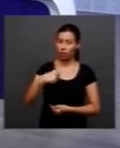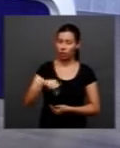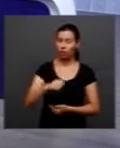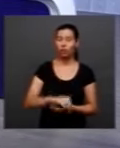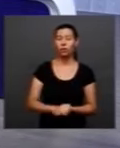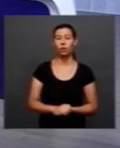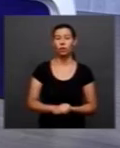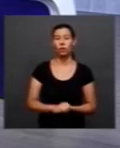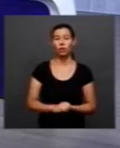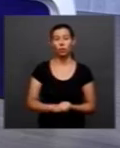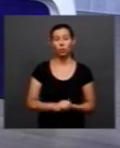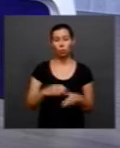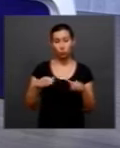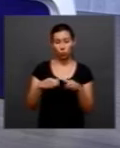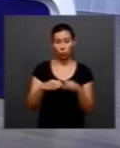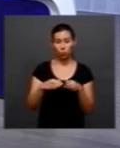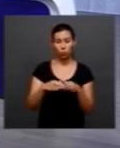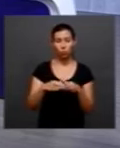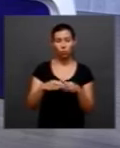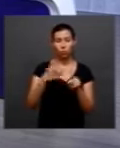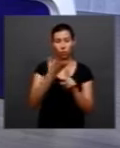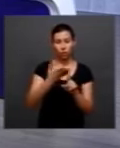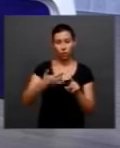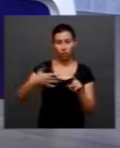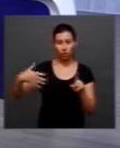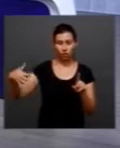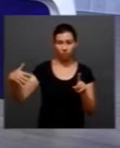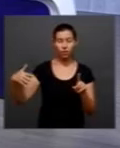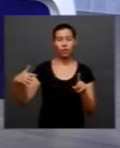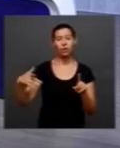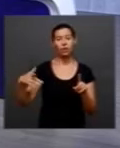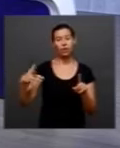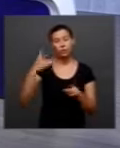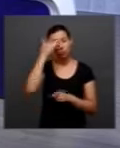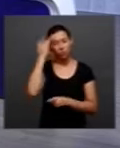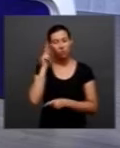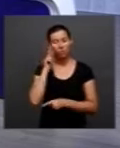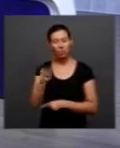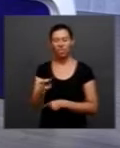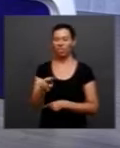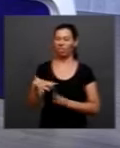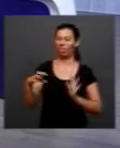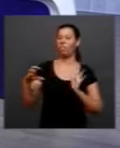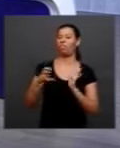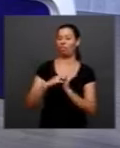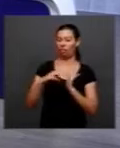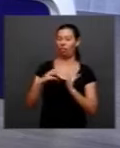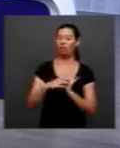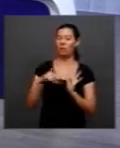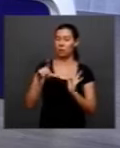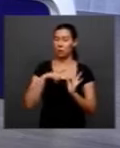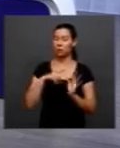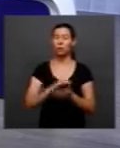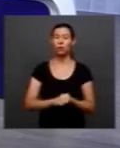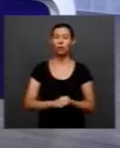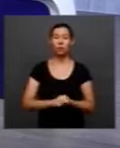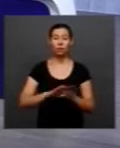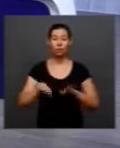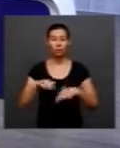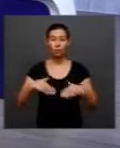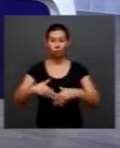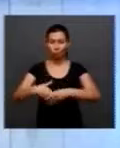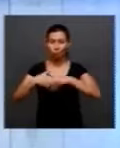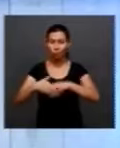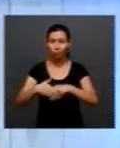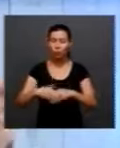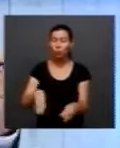era estigmatizado por causa da AIDS. O pessoal tinha até medo de cumprimentar um aperto de mão, um beijo no rosto, então